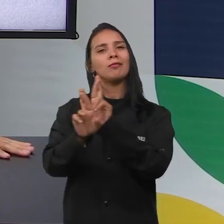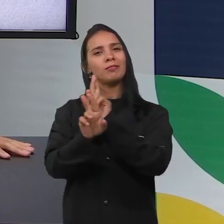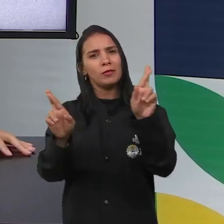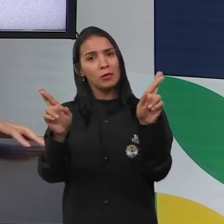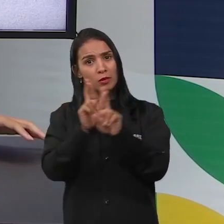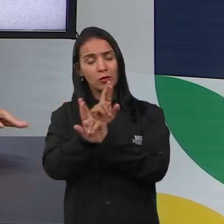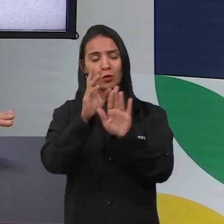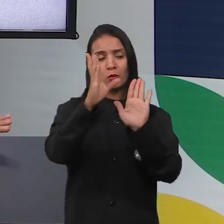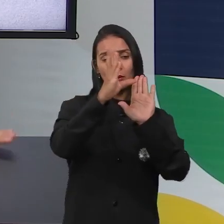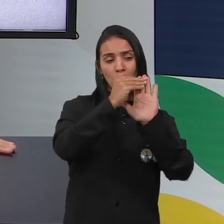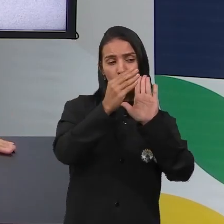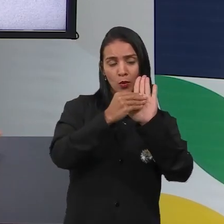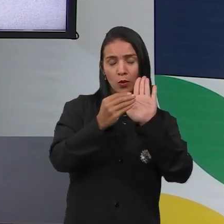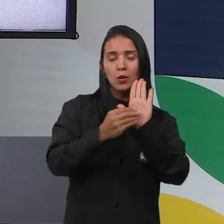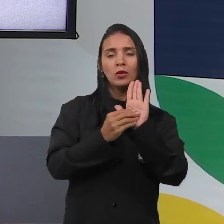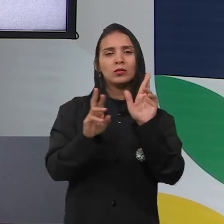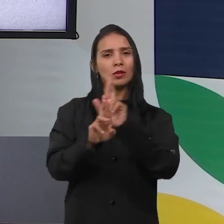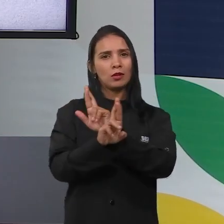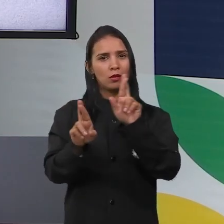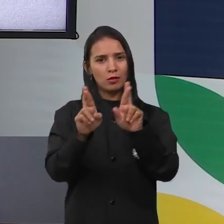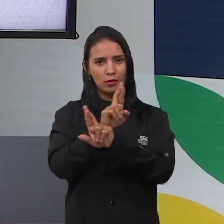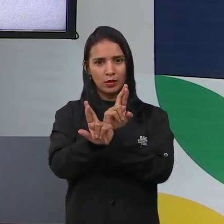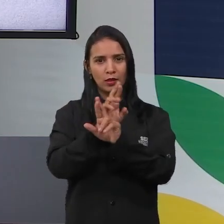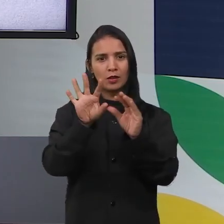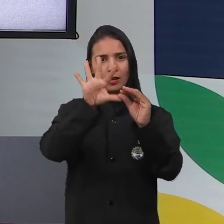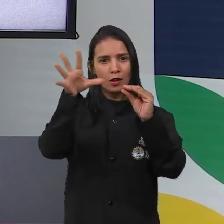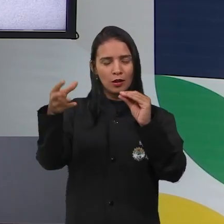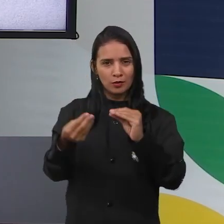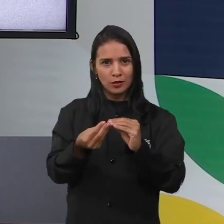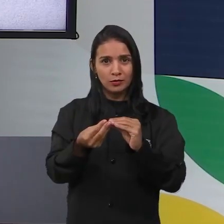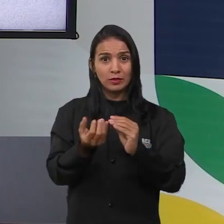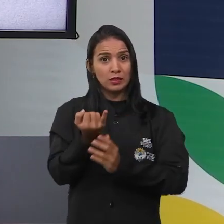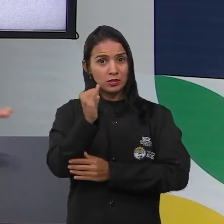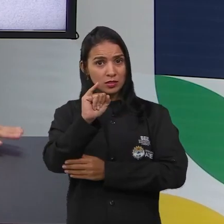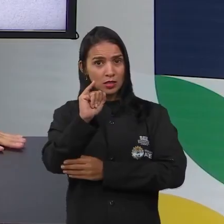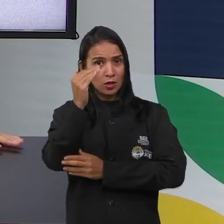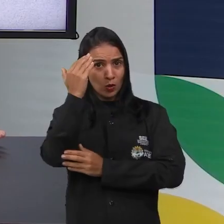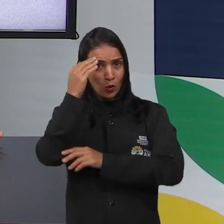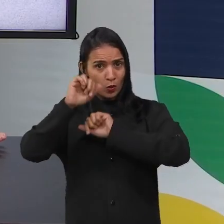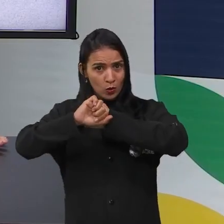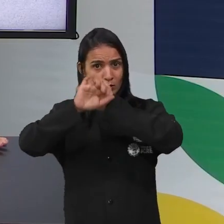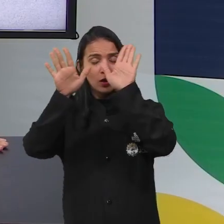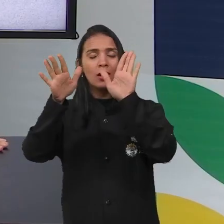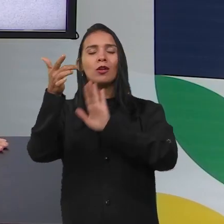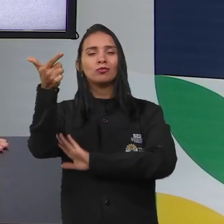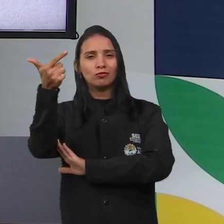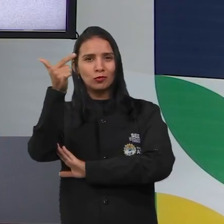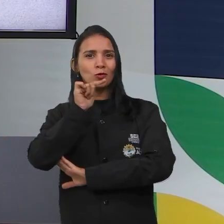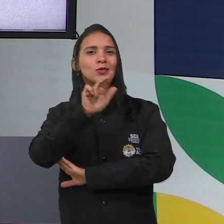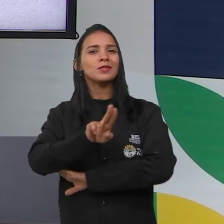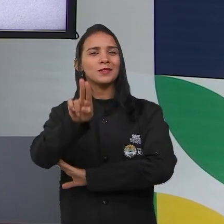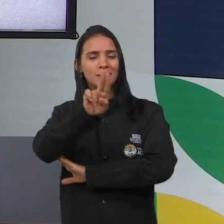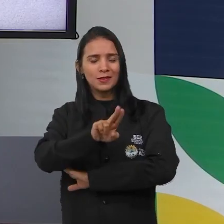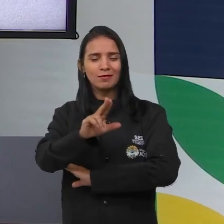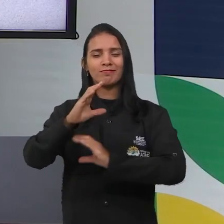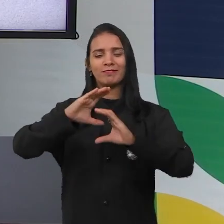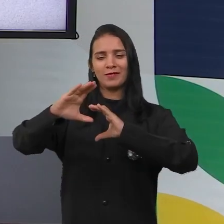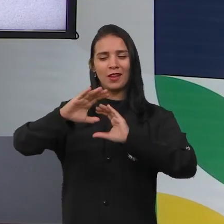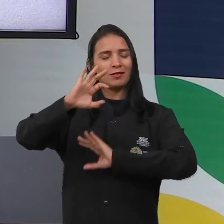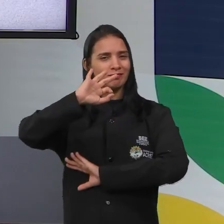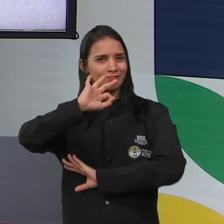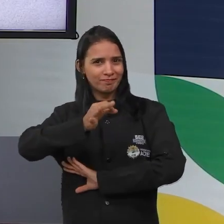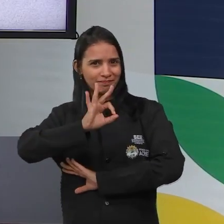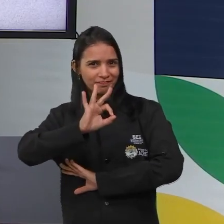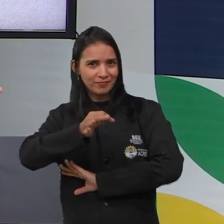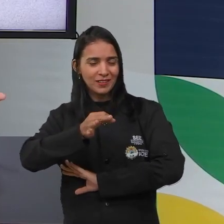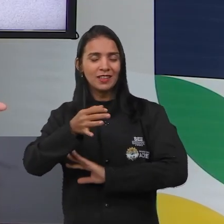esses conteúdos entre si. Então, quando você compreende, você consegue aplicar isso de forma correta